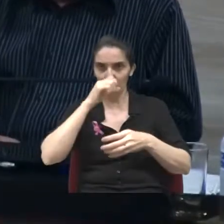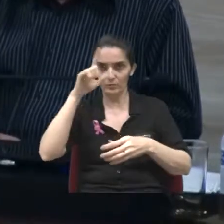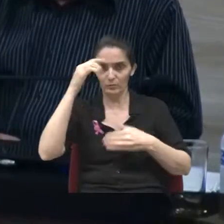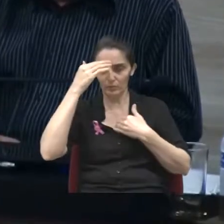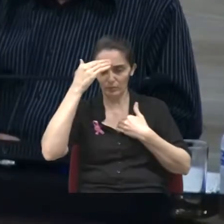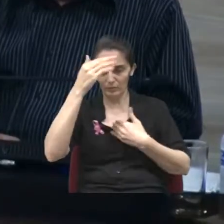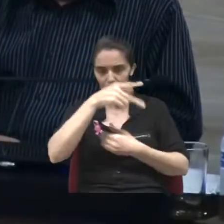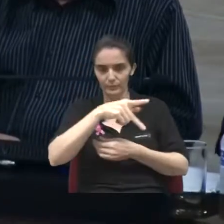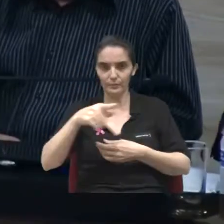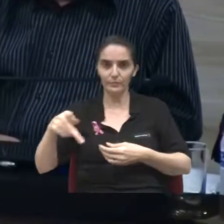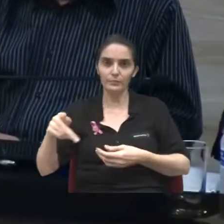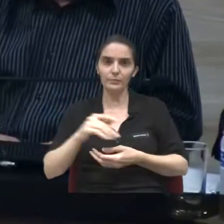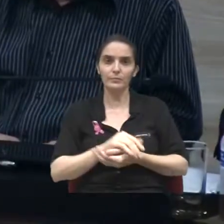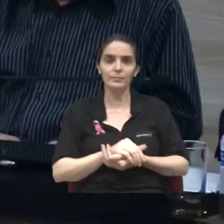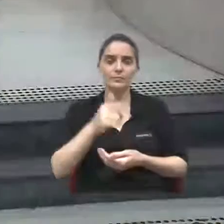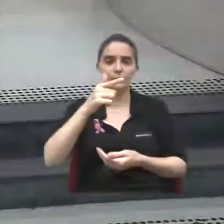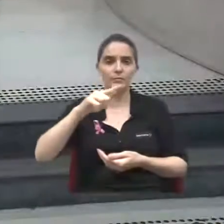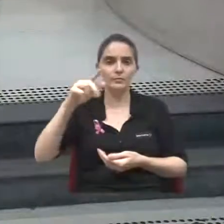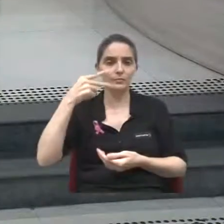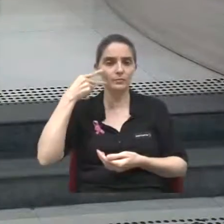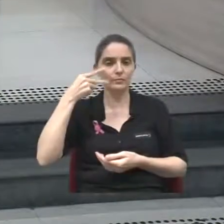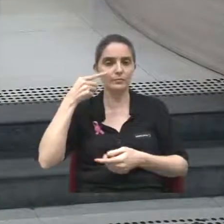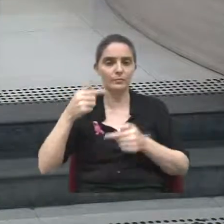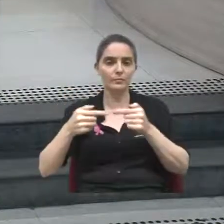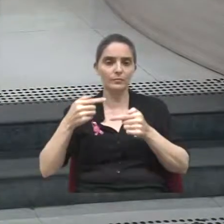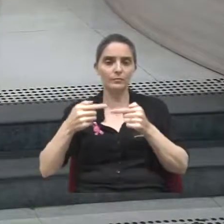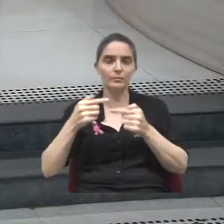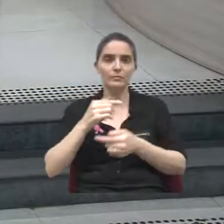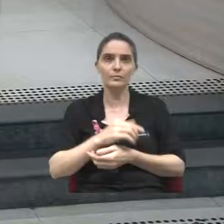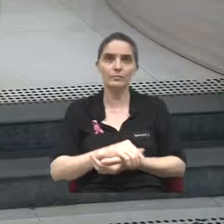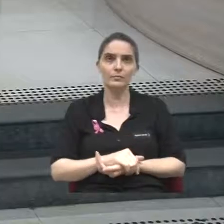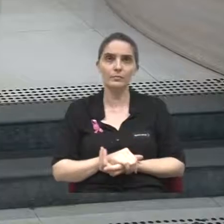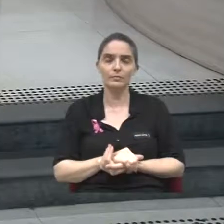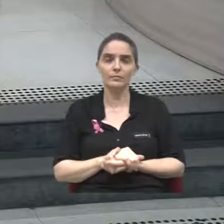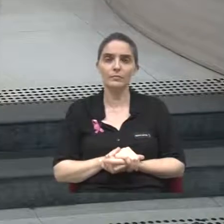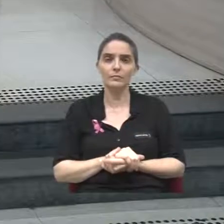presidente. Mais algum vereador deseja discutir o projeto?